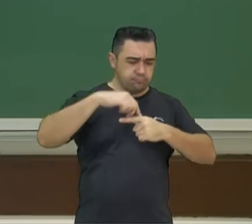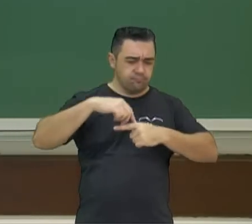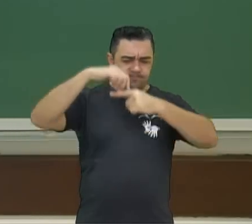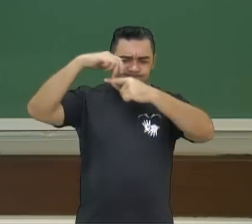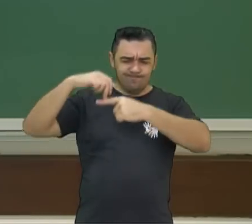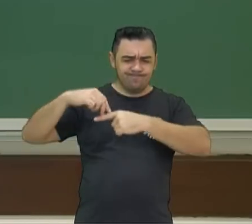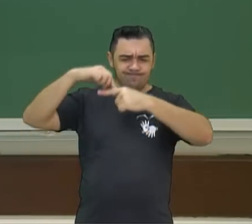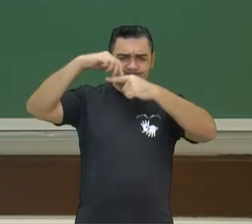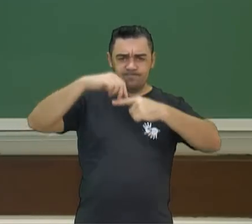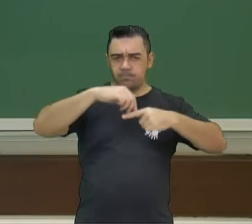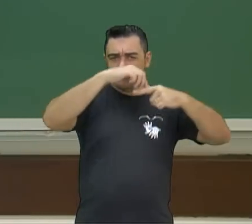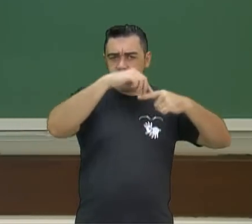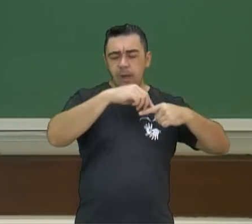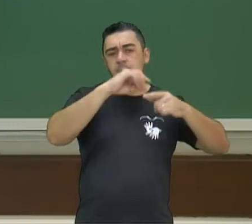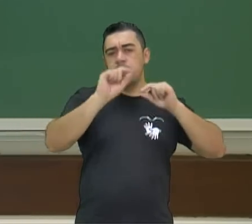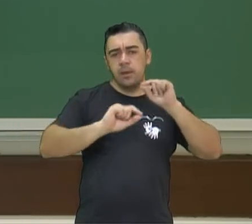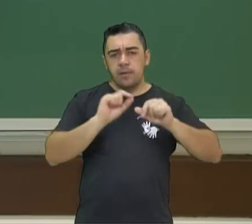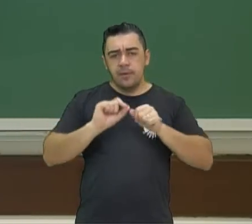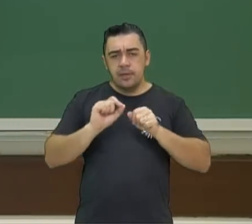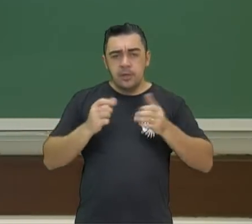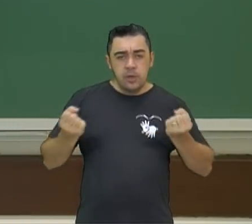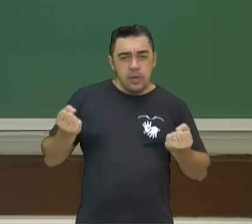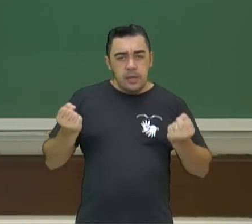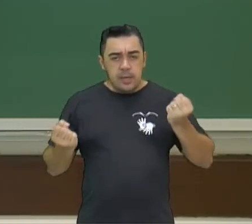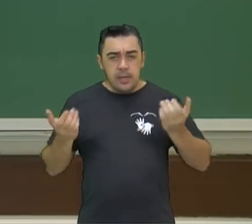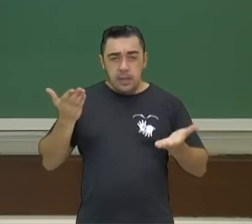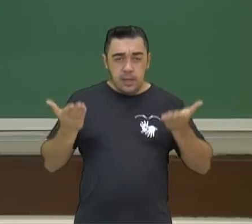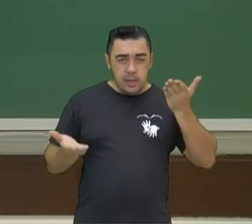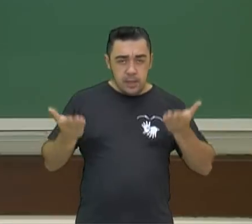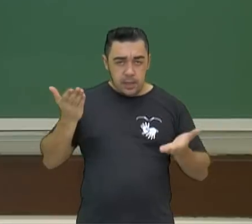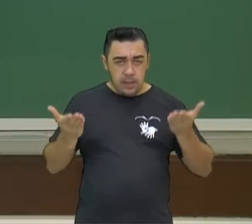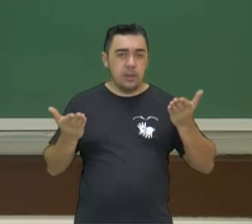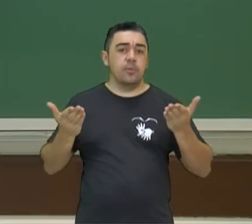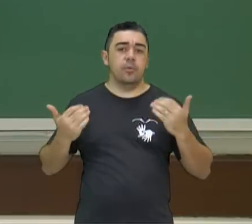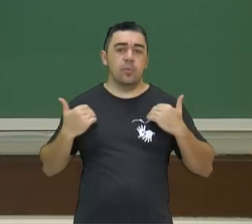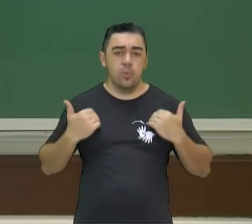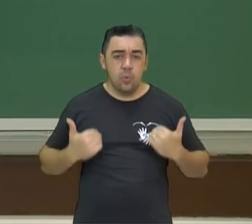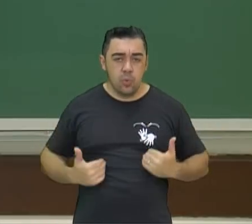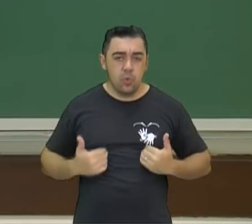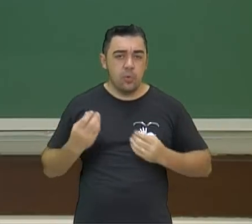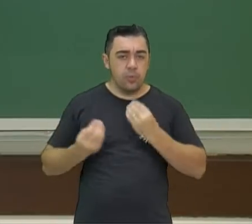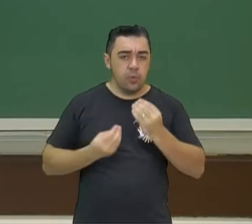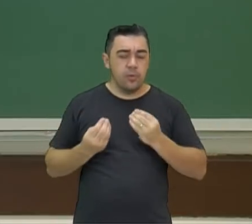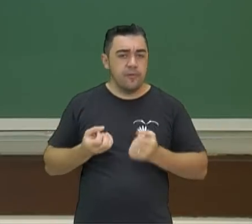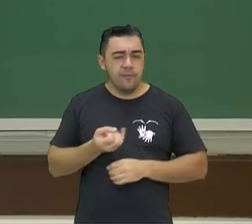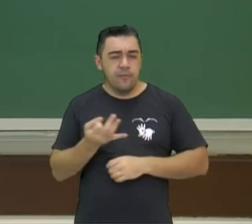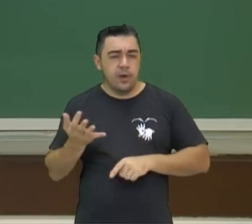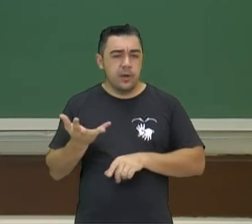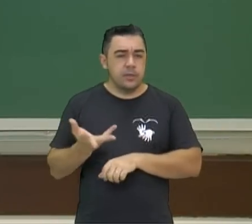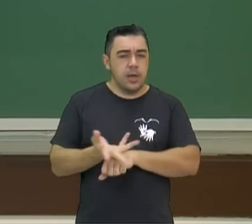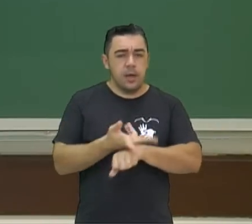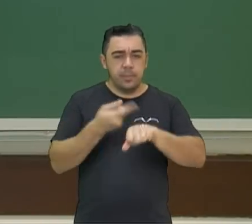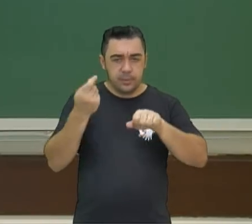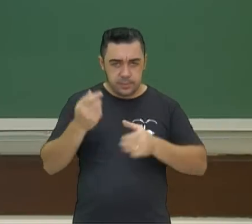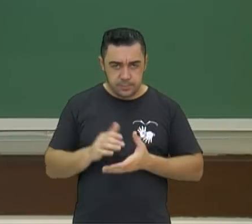faziam, trabalhando o equilíbrio, a coordenação motora, né, uma série de habilidades,